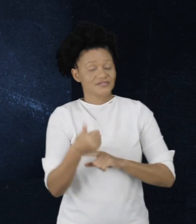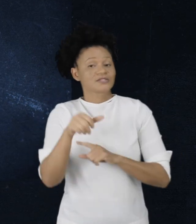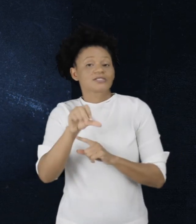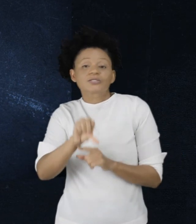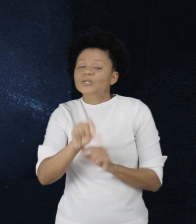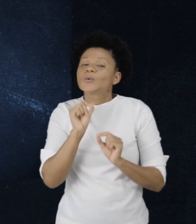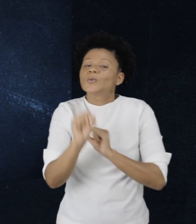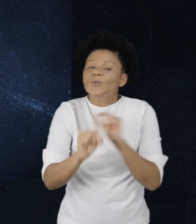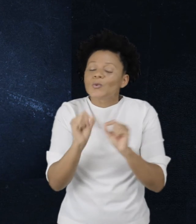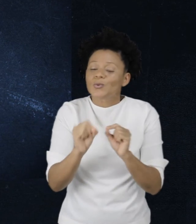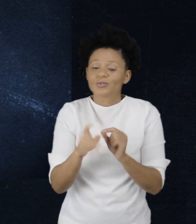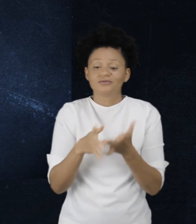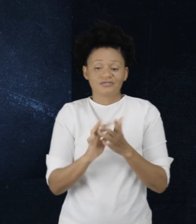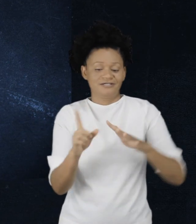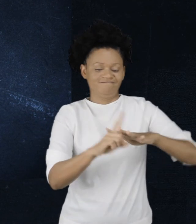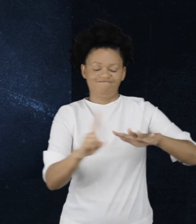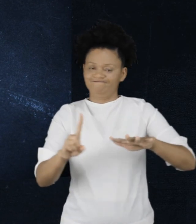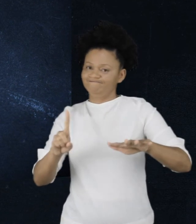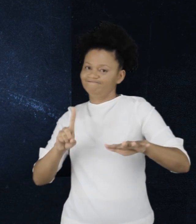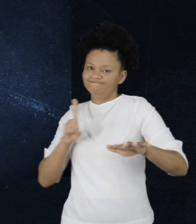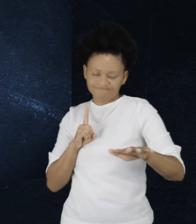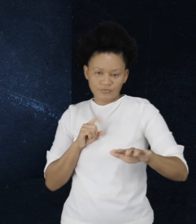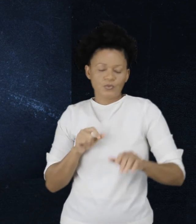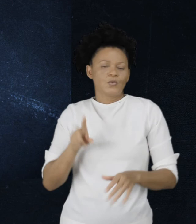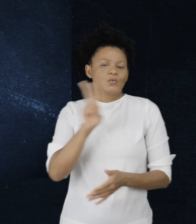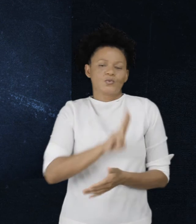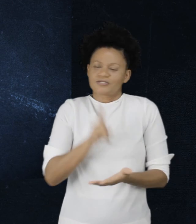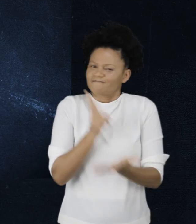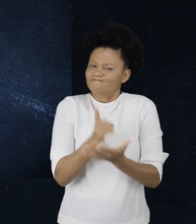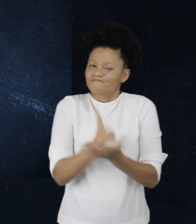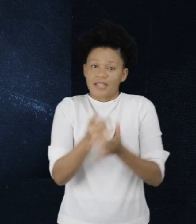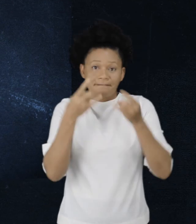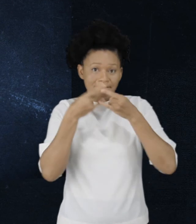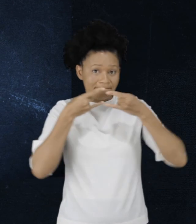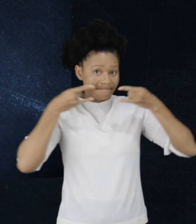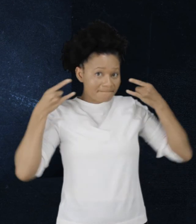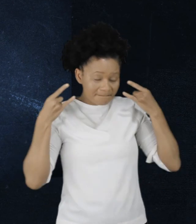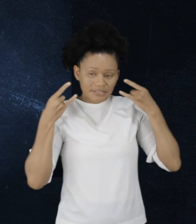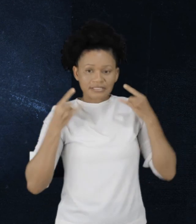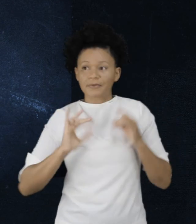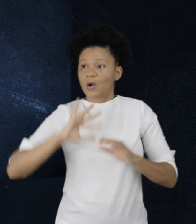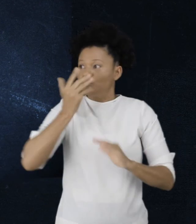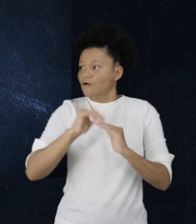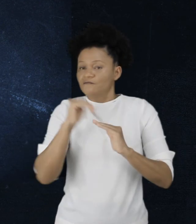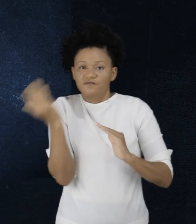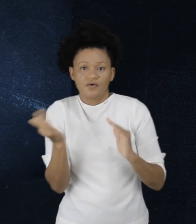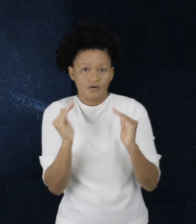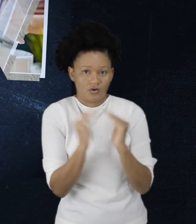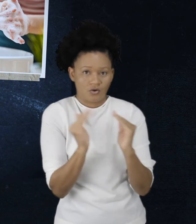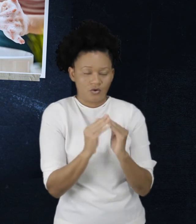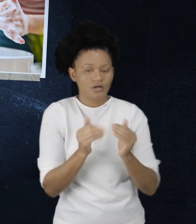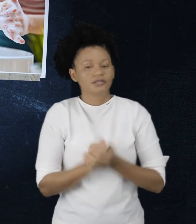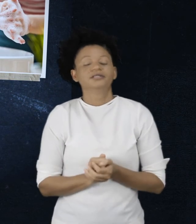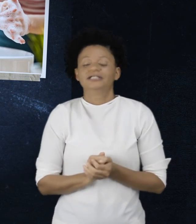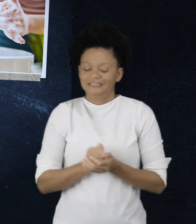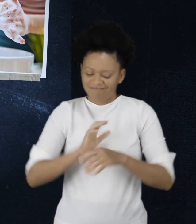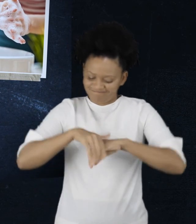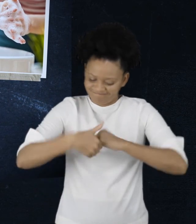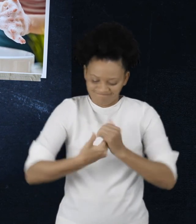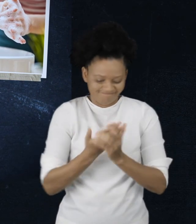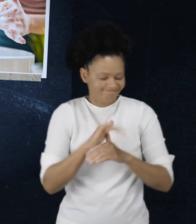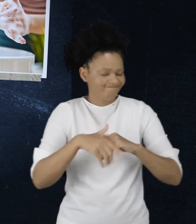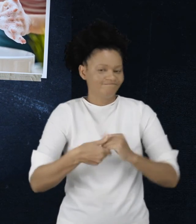são o distanciamento social, o uso permanente de máscaras sempre que estiver fora de sua casa e a